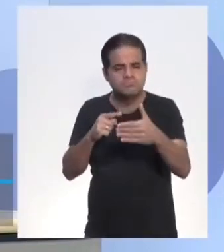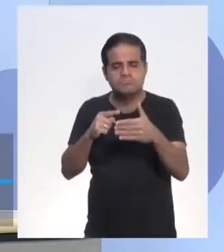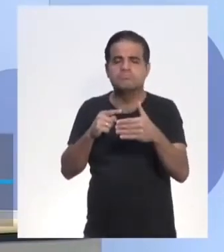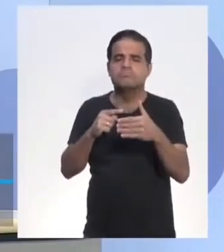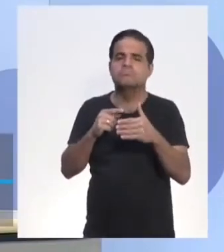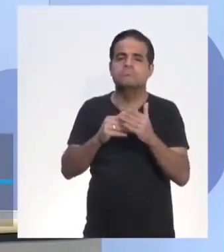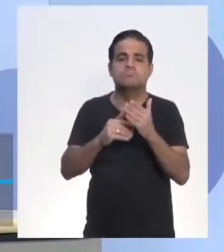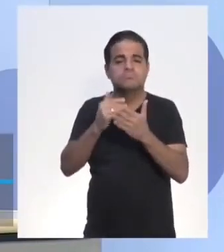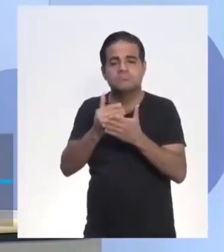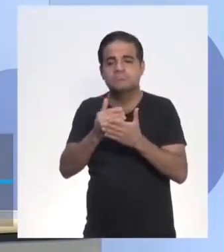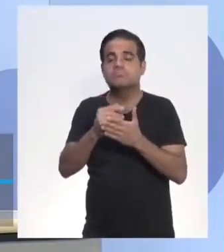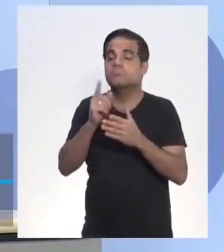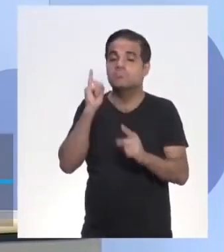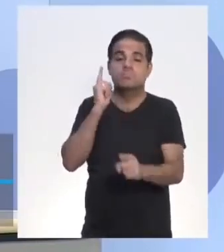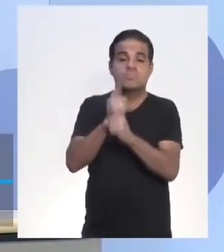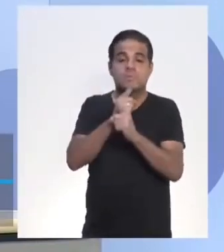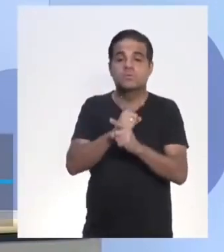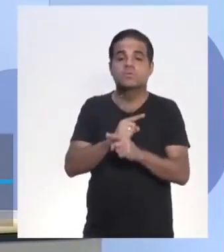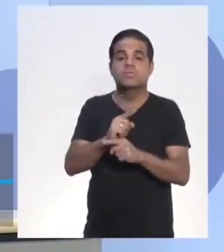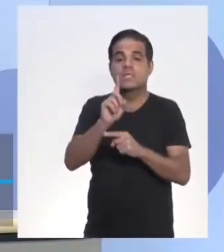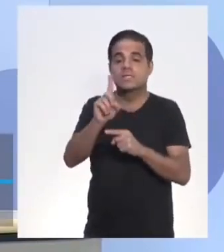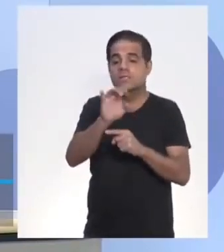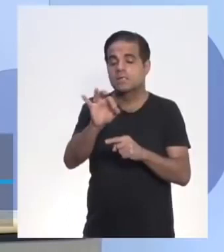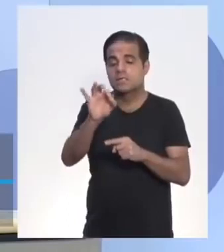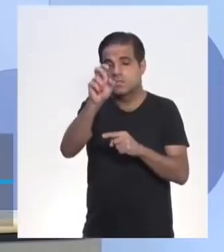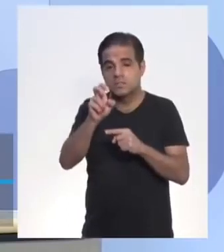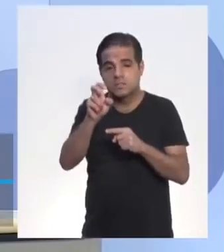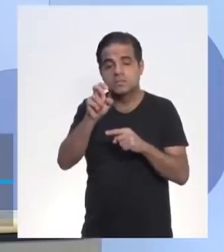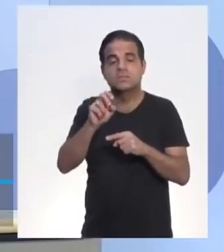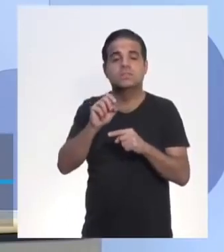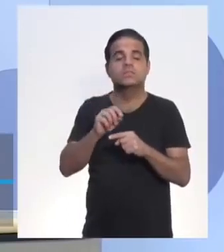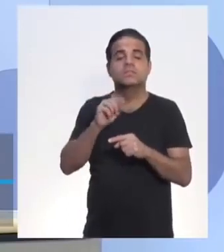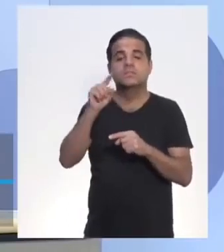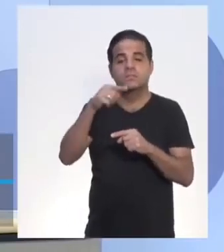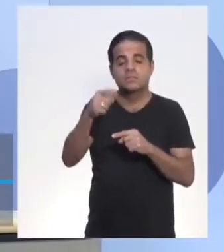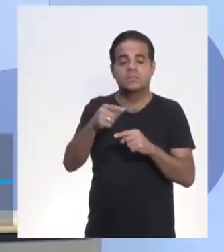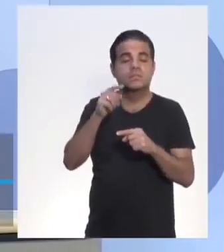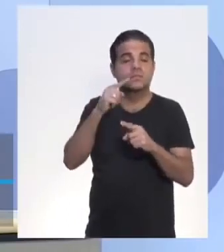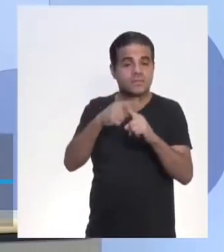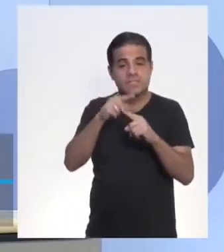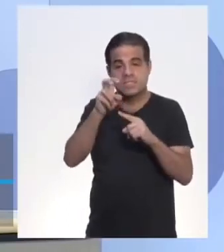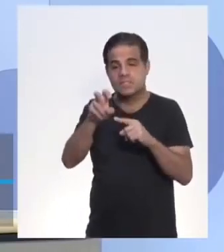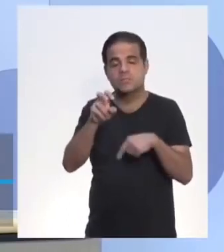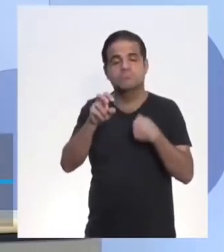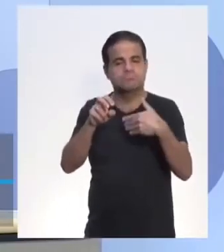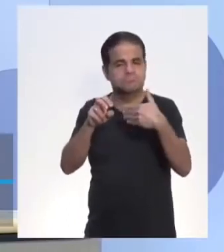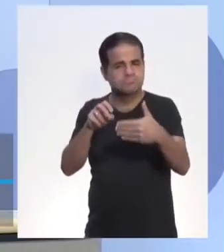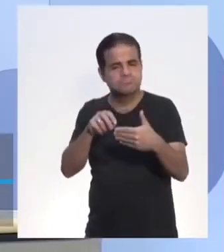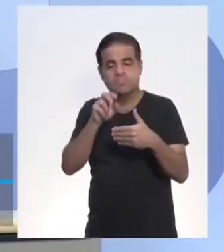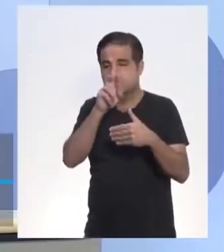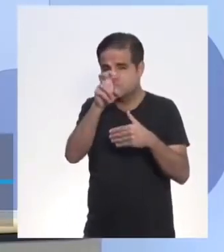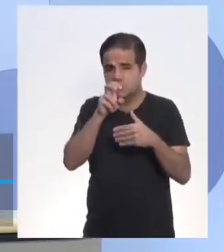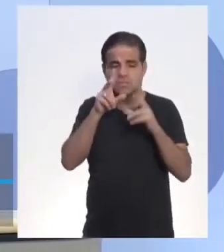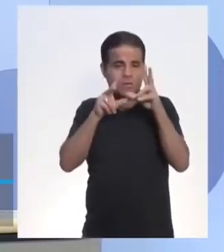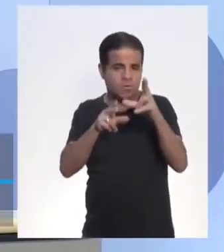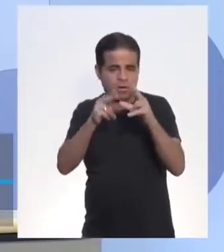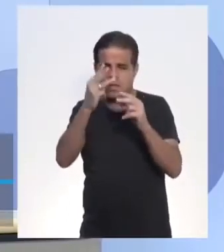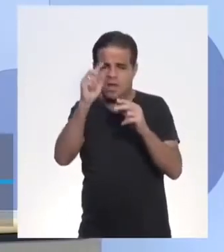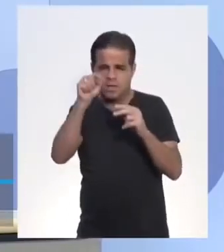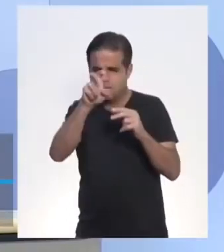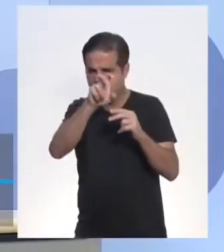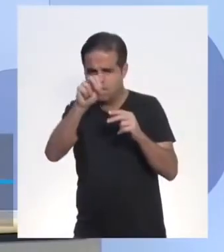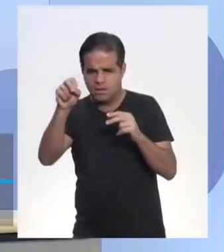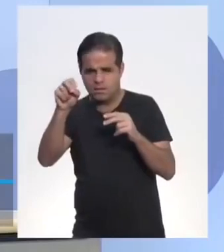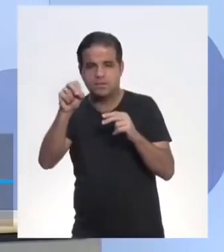meio os extremos ele encontra a sen x = 700x 5 ou no caso x igual a